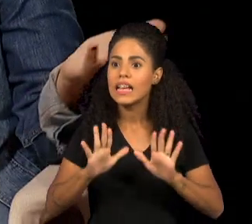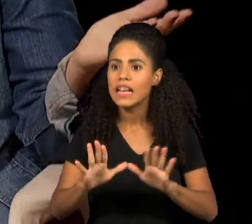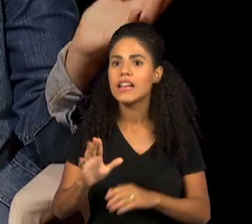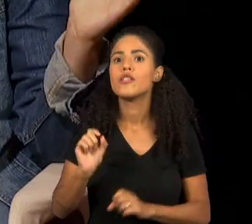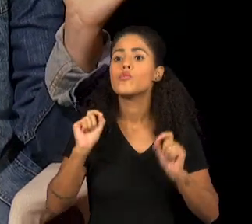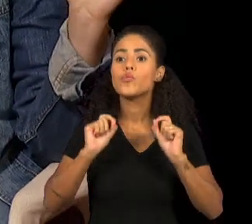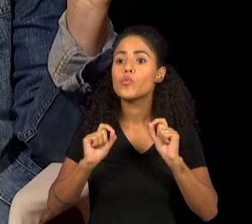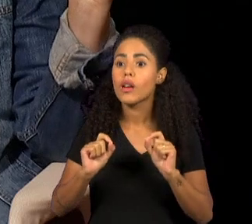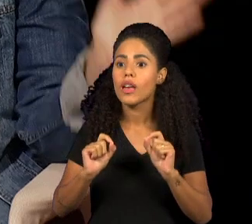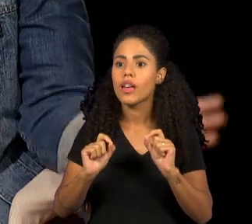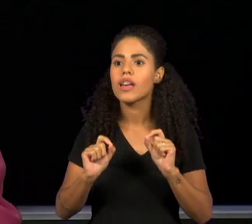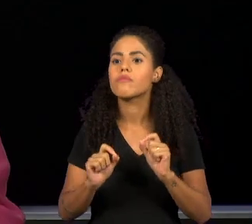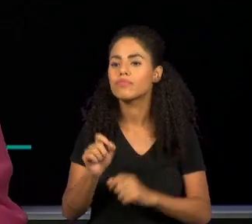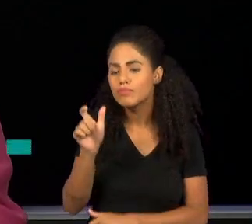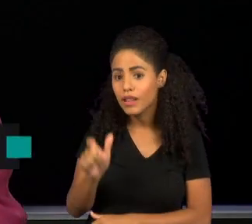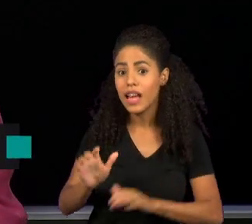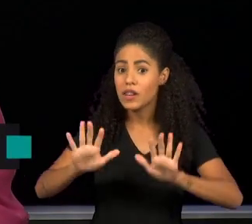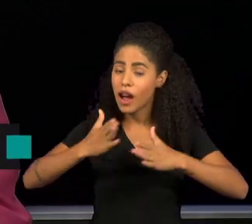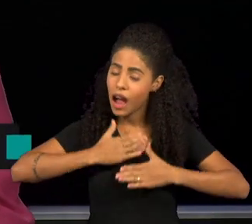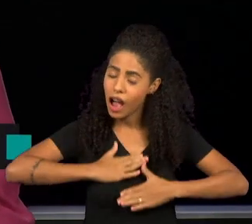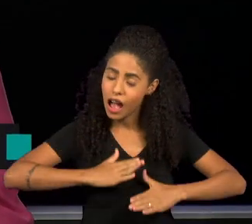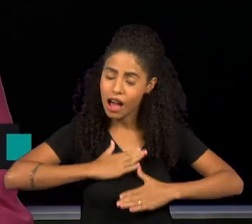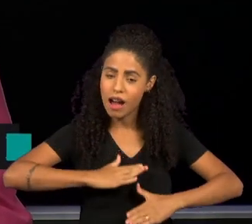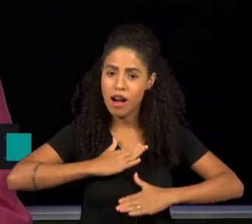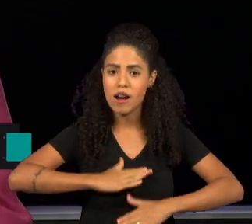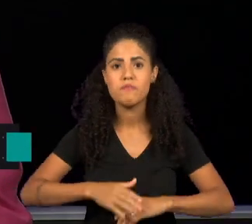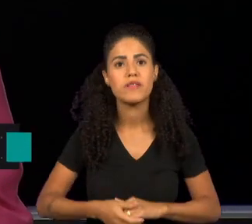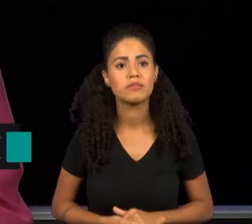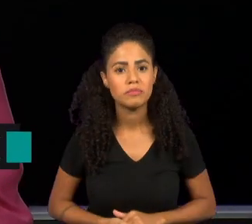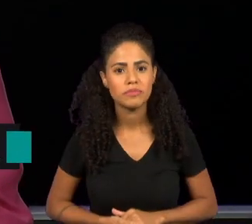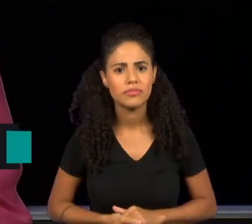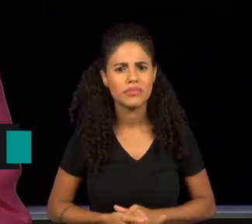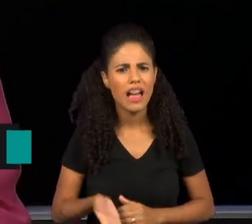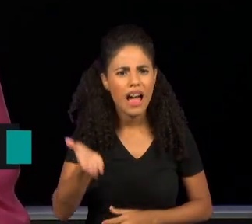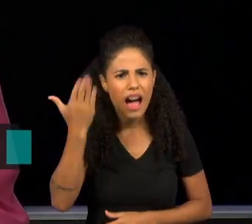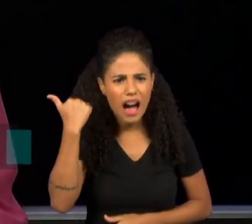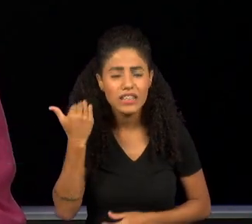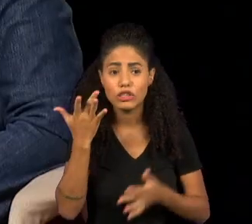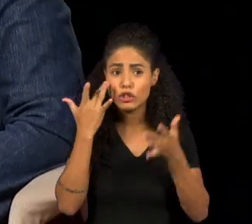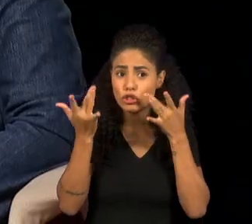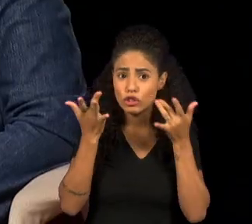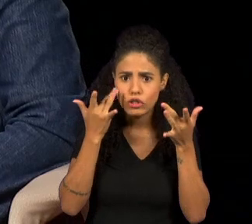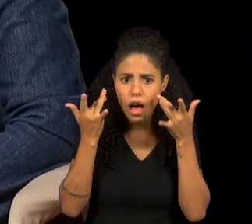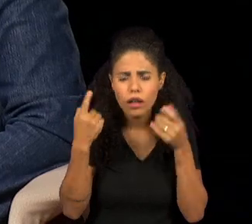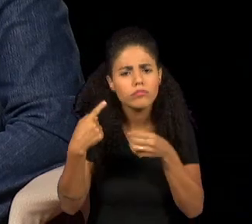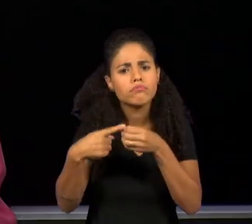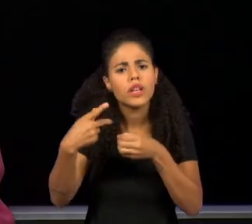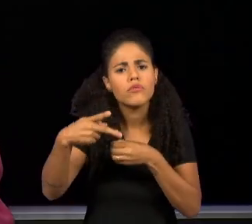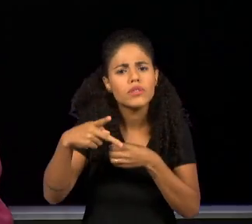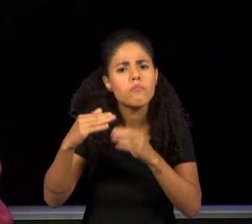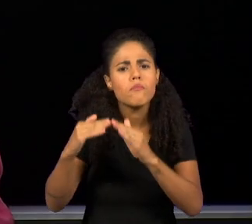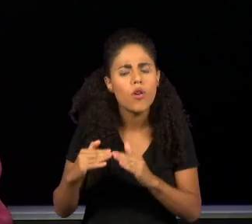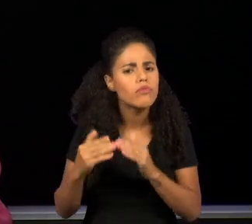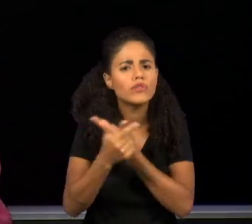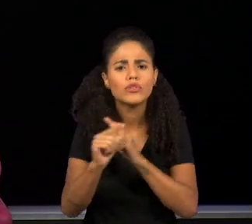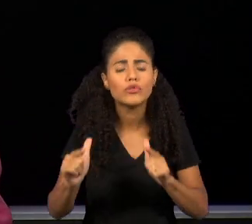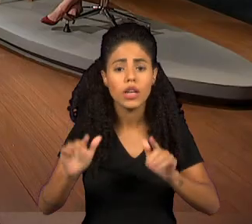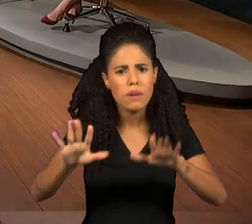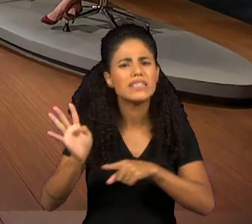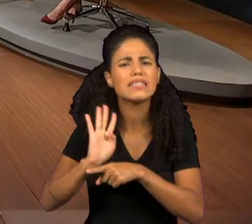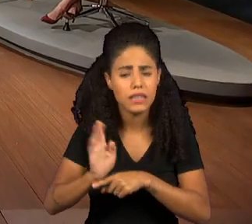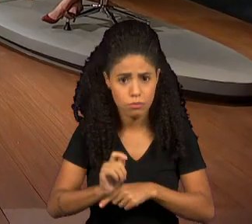teatro surgiu. Vamos chegar lá. Agora, não tinha teatro em Mogi Guaçu, claro. Você assistia alguma coisa lá no clube. Mas cinema devia